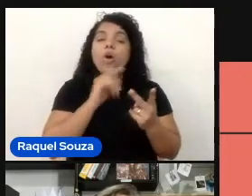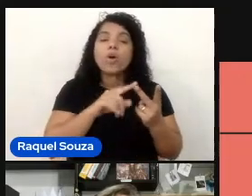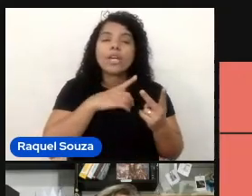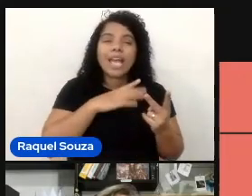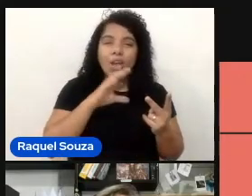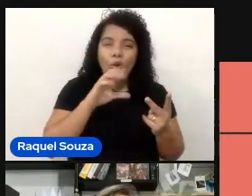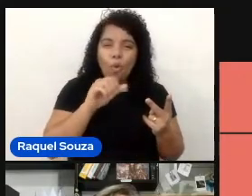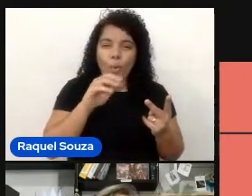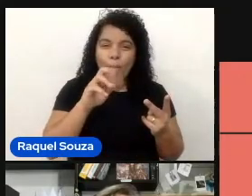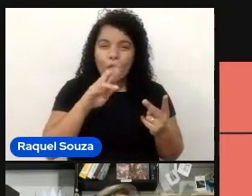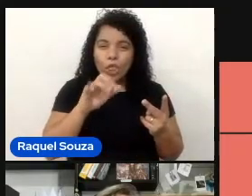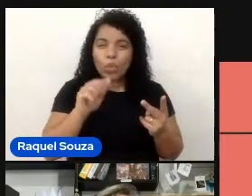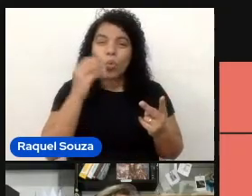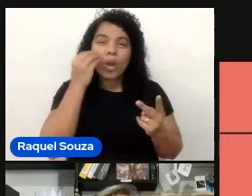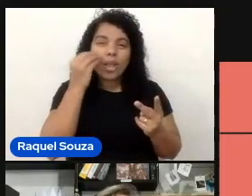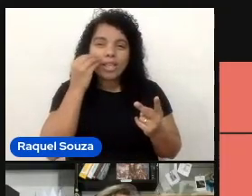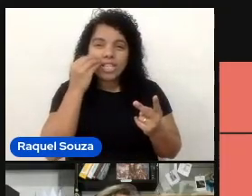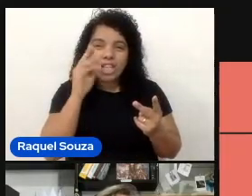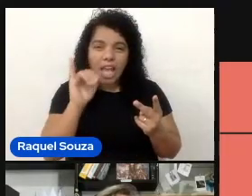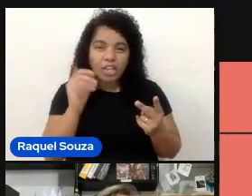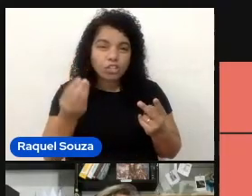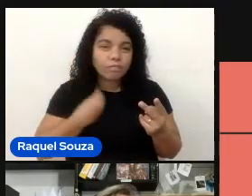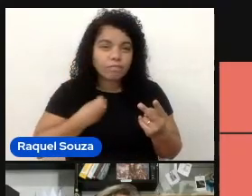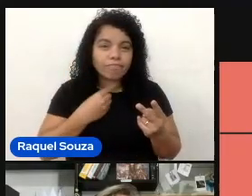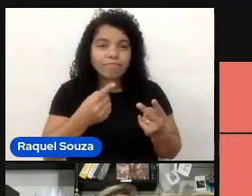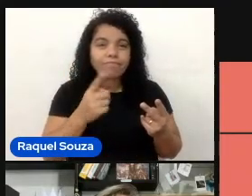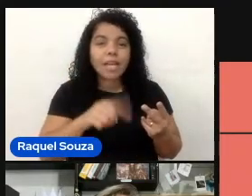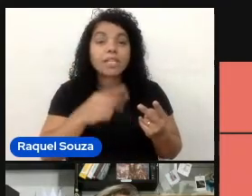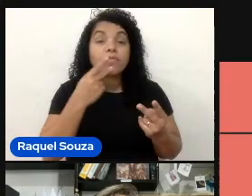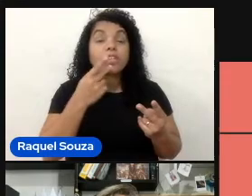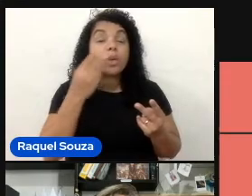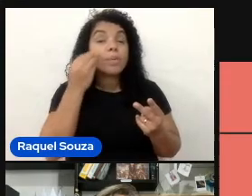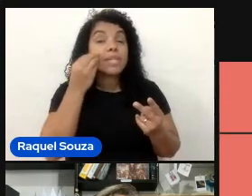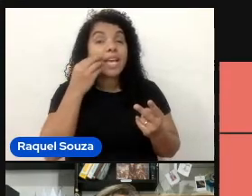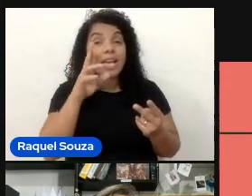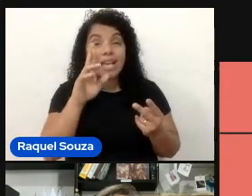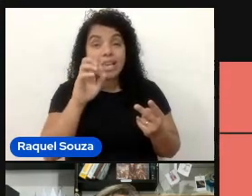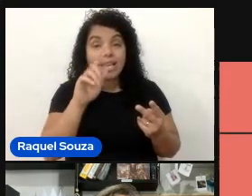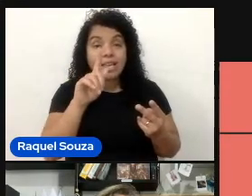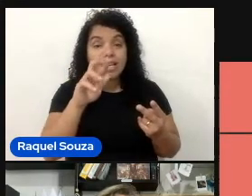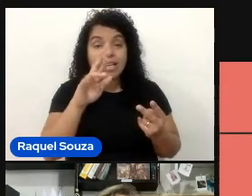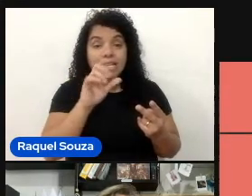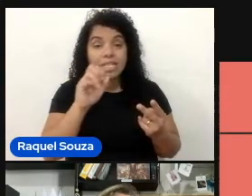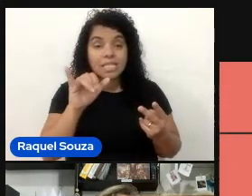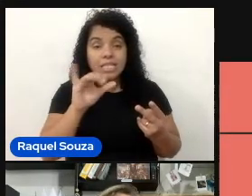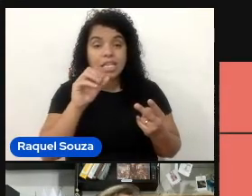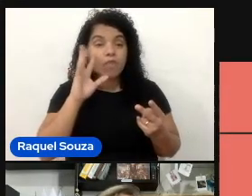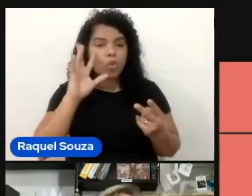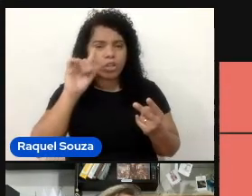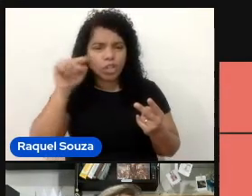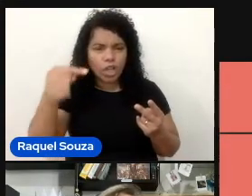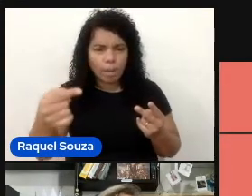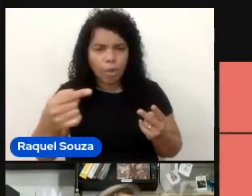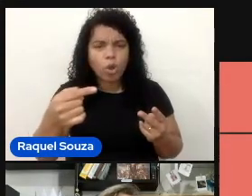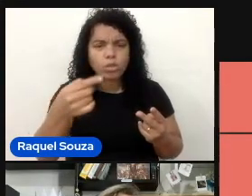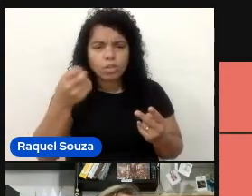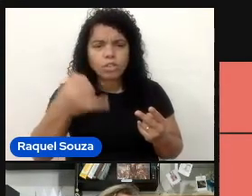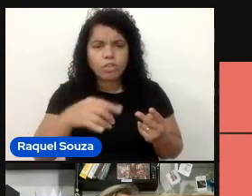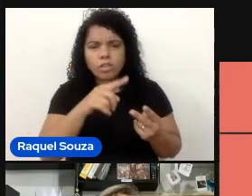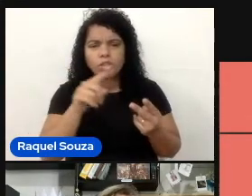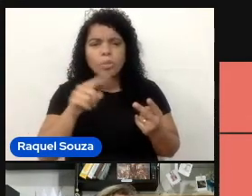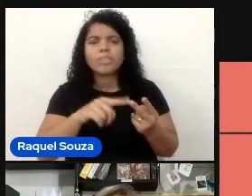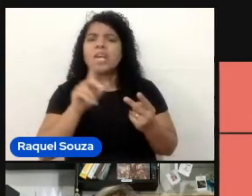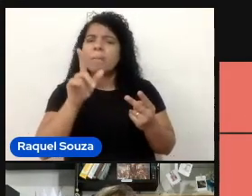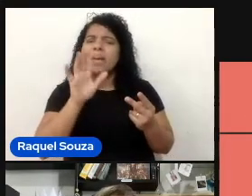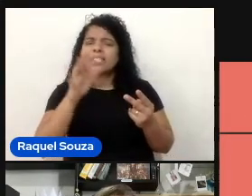nós precisamos, isso falando um pouquinho de testes regressivos, que eu acho que é no próximo slide que a gente vai falar de testes regressivos, mas antes